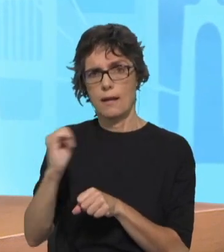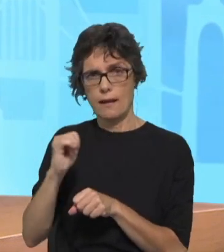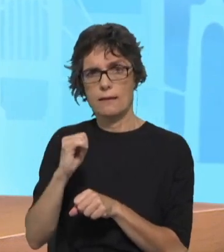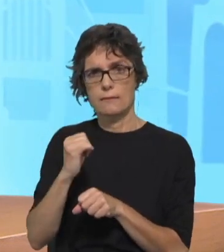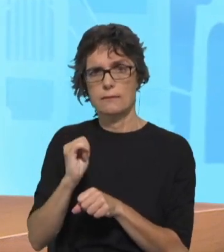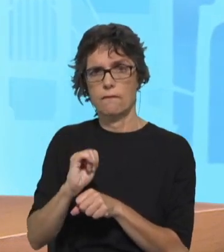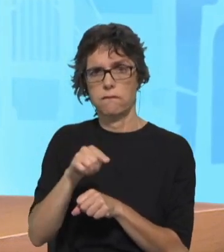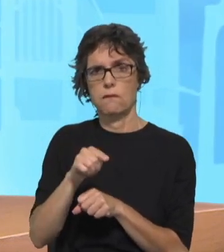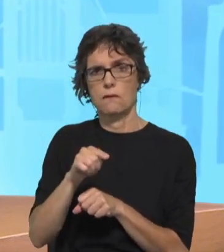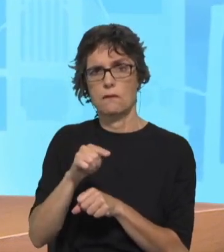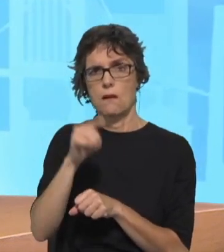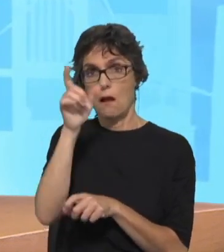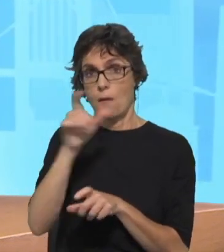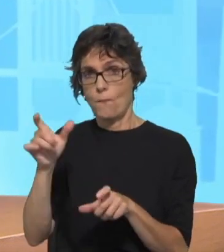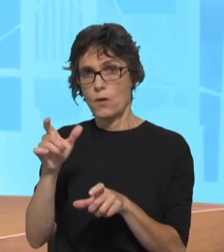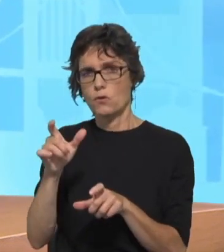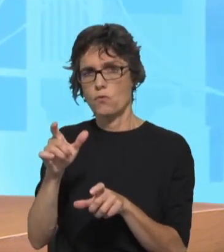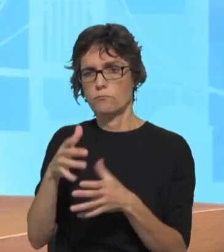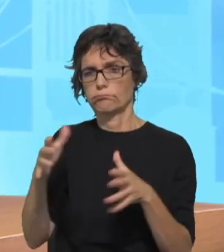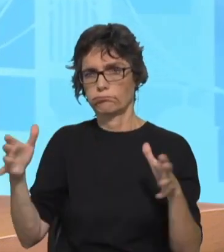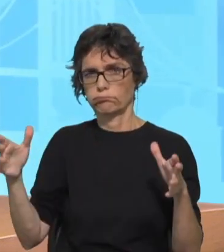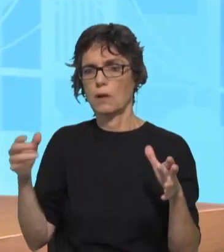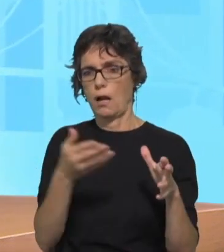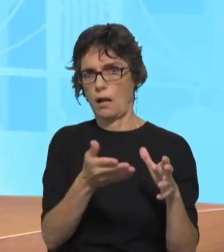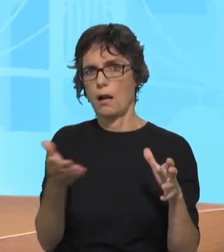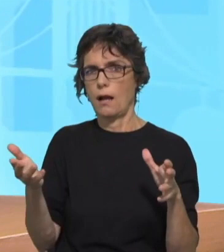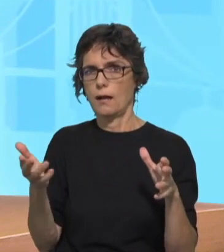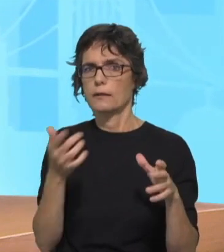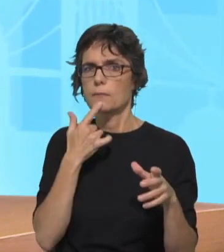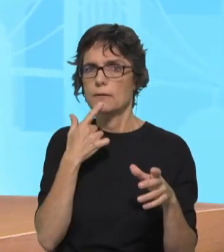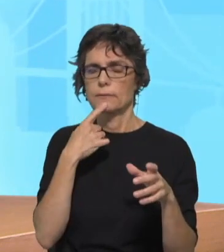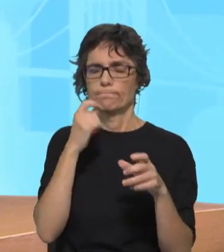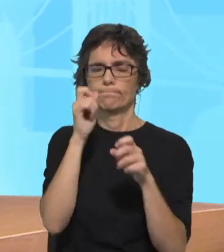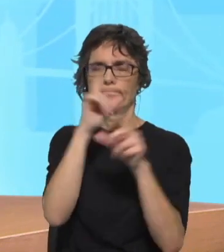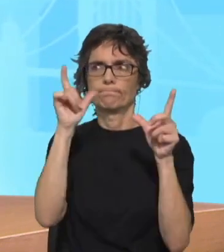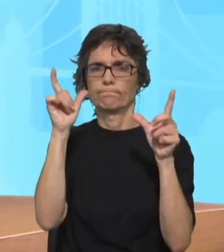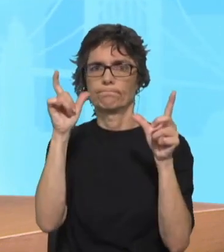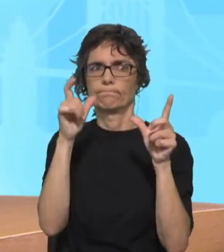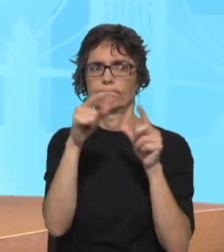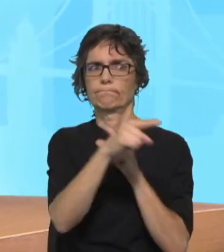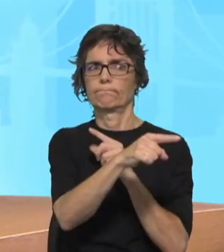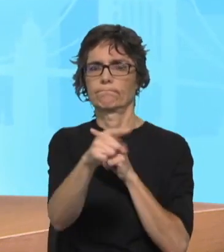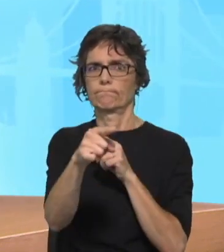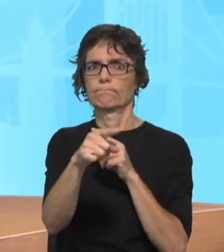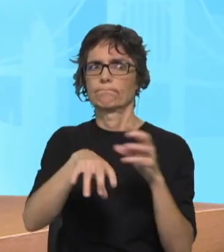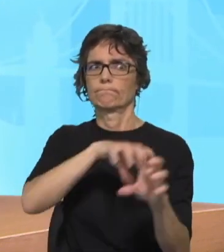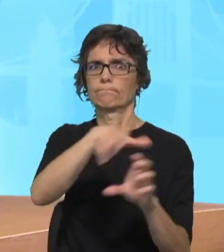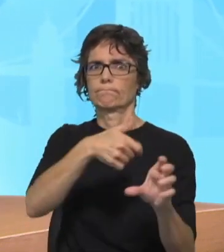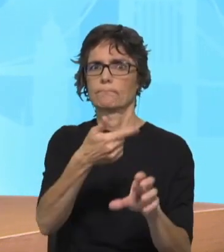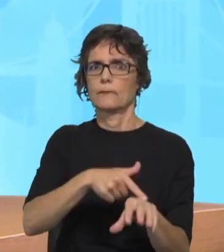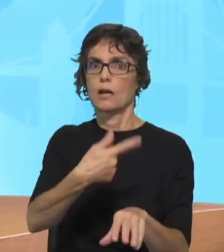vez mais pessoas que têm noção de que esta é uma realidade dramática que acontece nos dias de hoje e que devemos estar